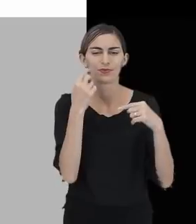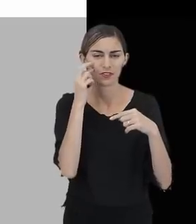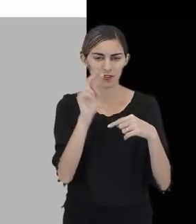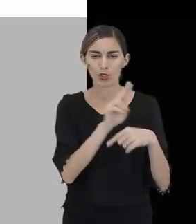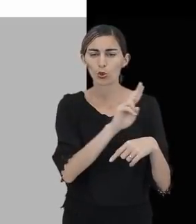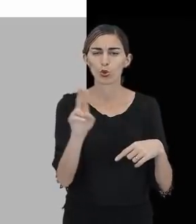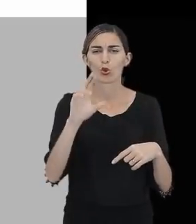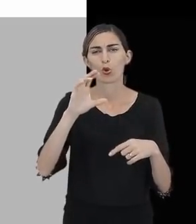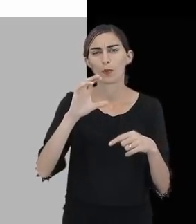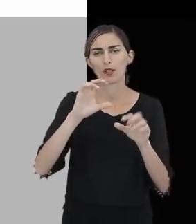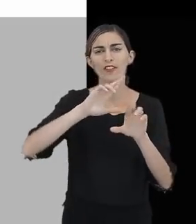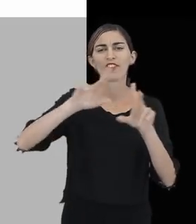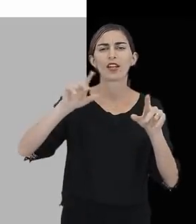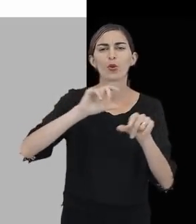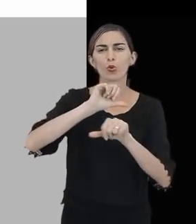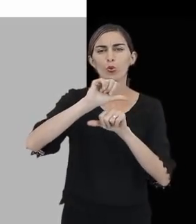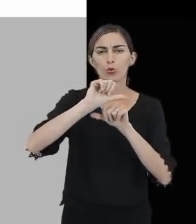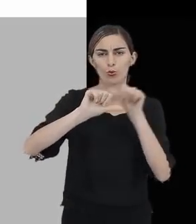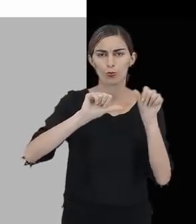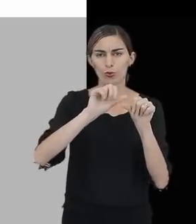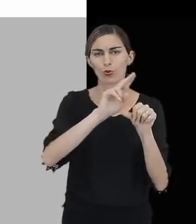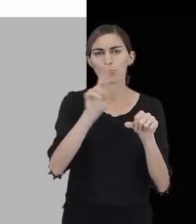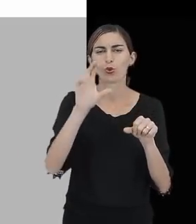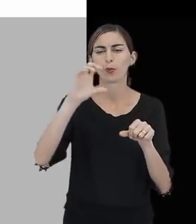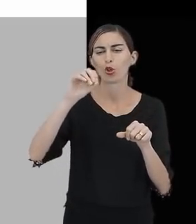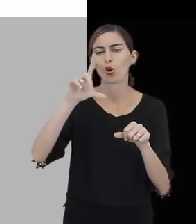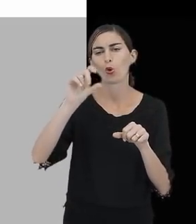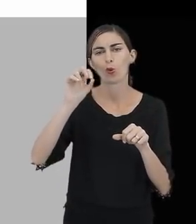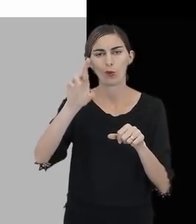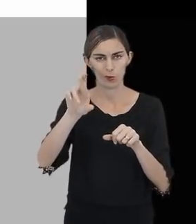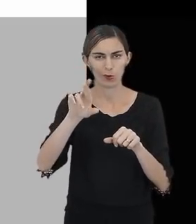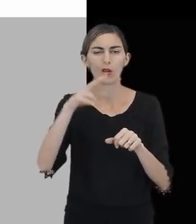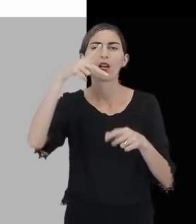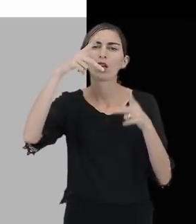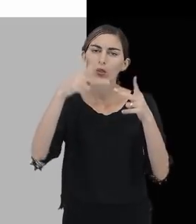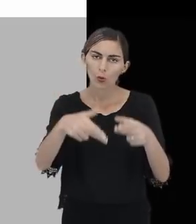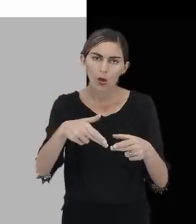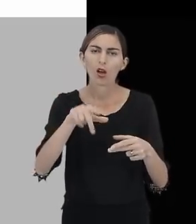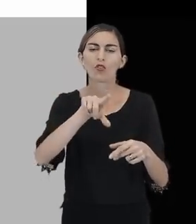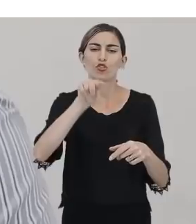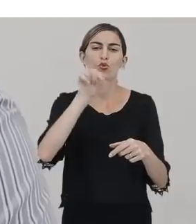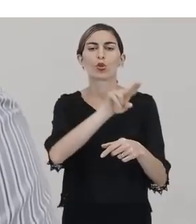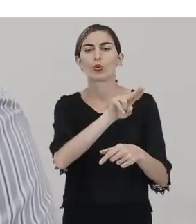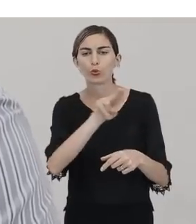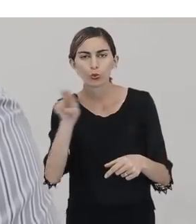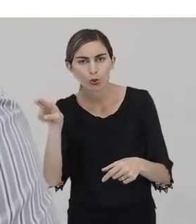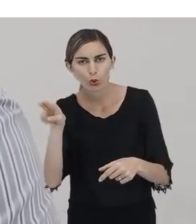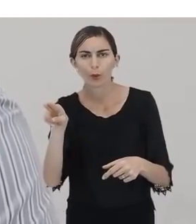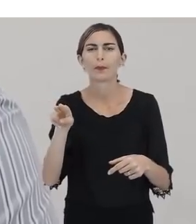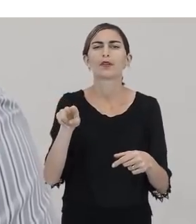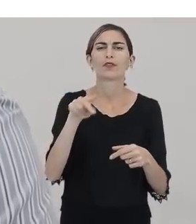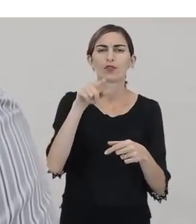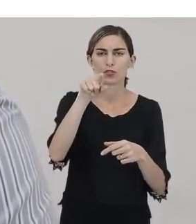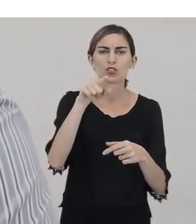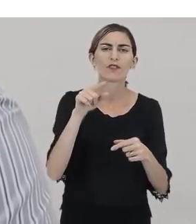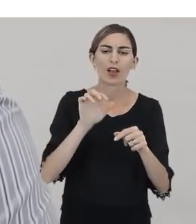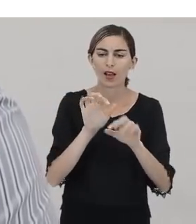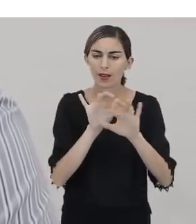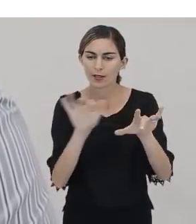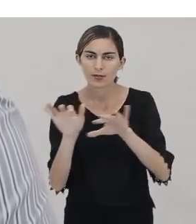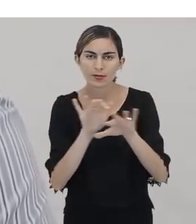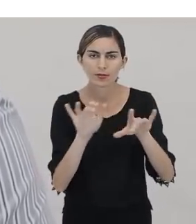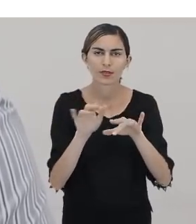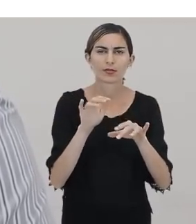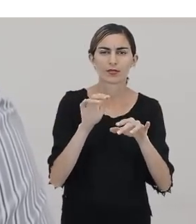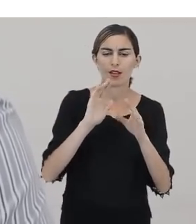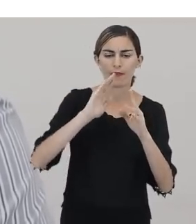nome colors em vez de string, certo? Da mesma forma, você vai ter que definir um nome, que é o nome que você vai acessar a referência